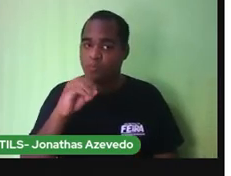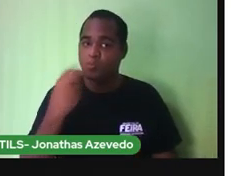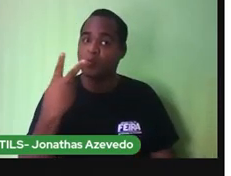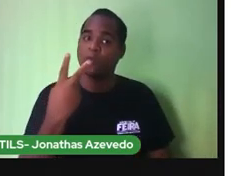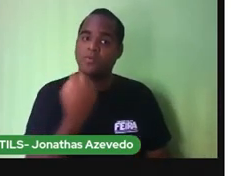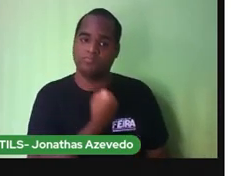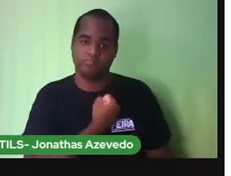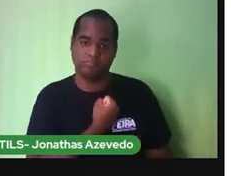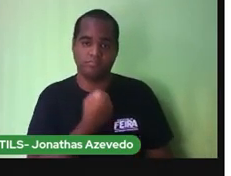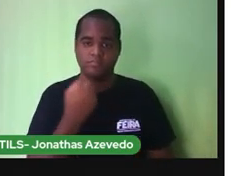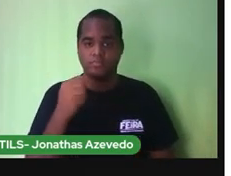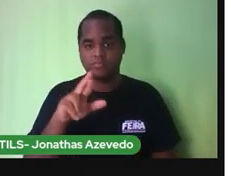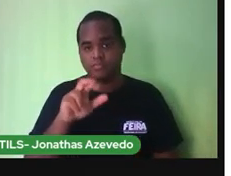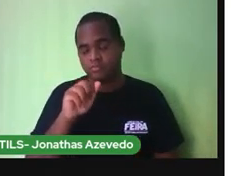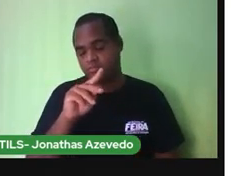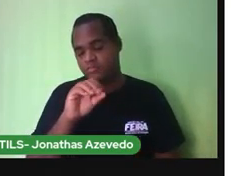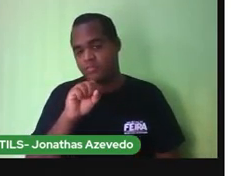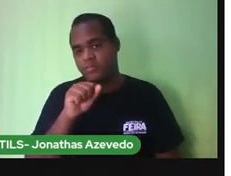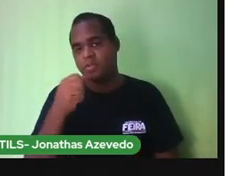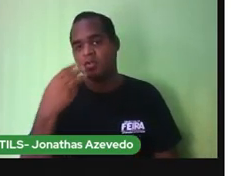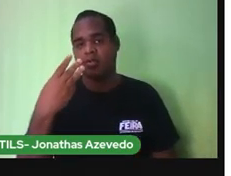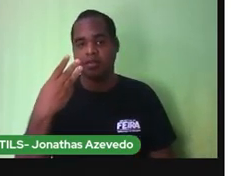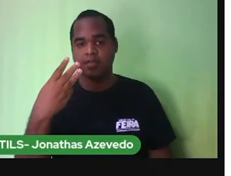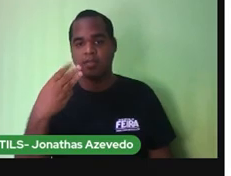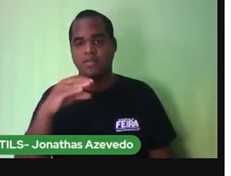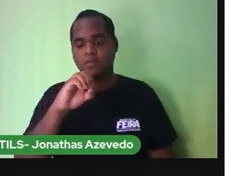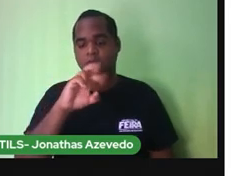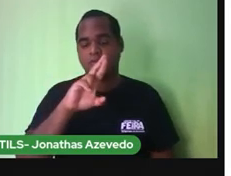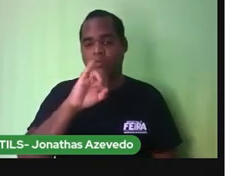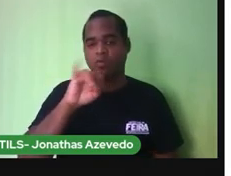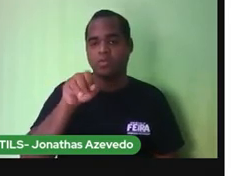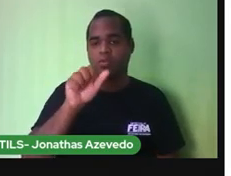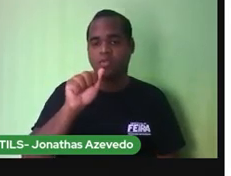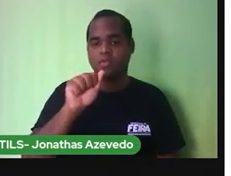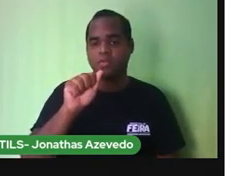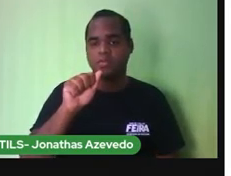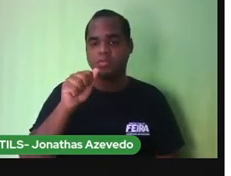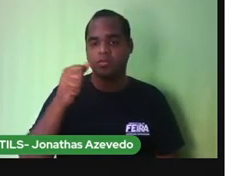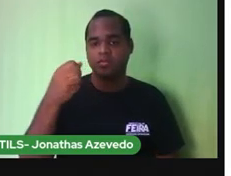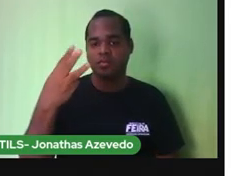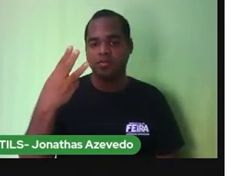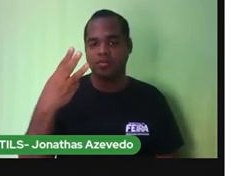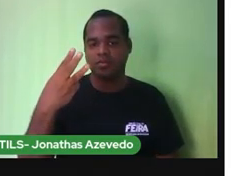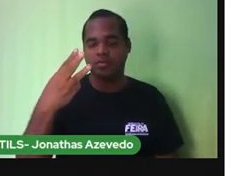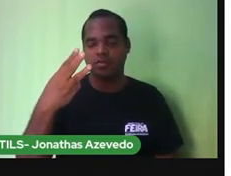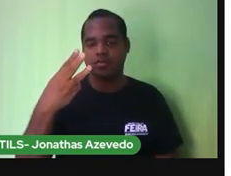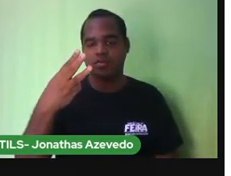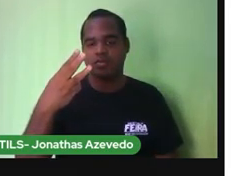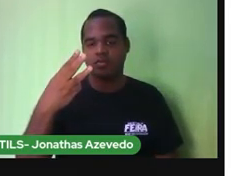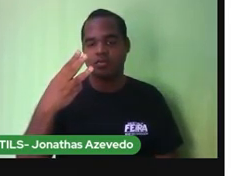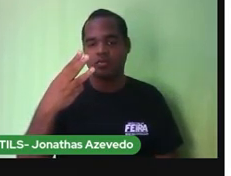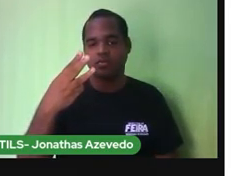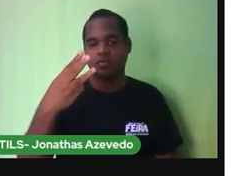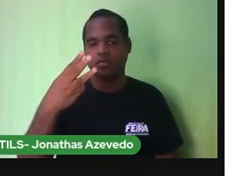Oi raposa três coruja eu parei